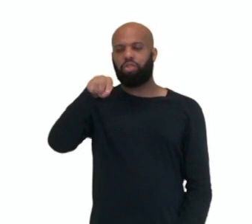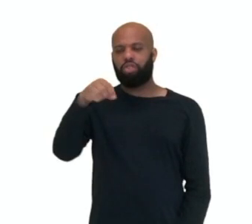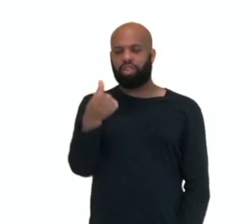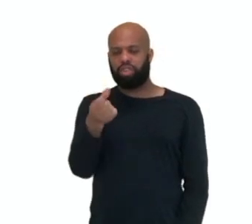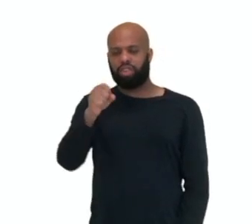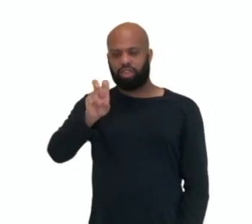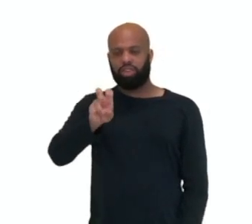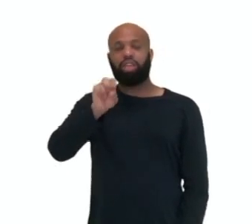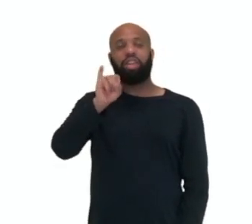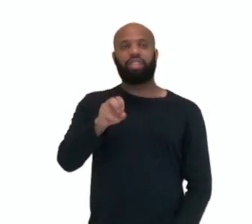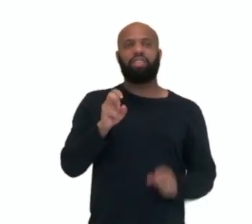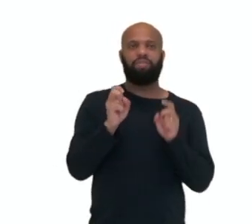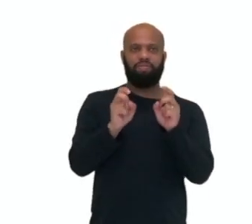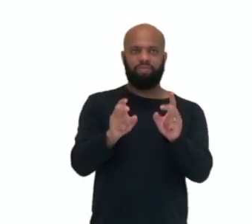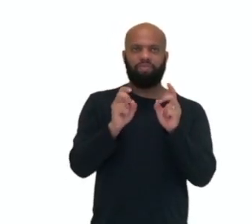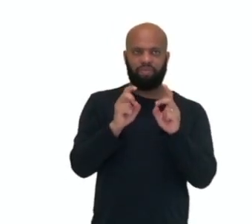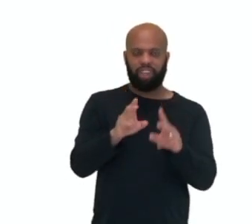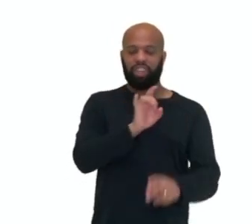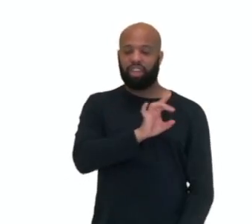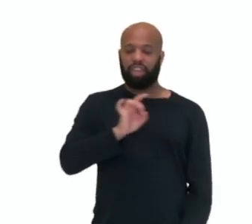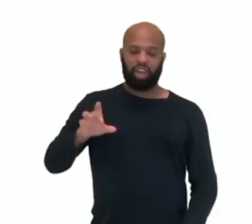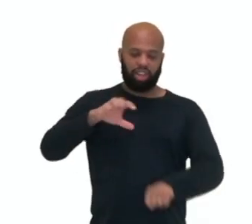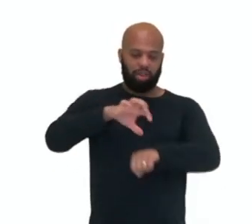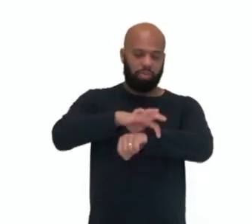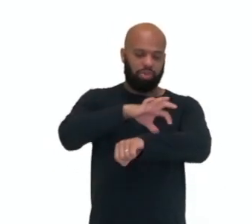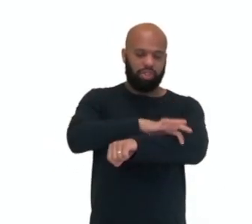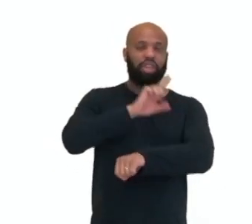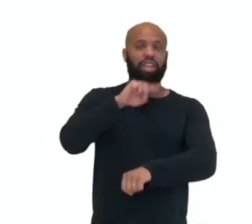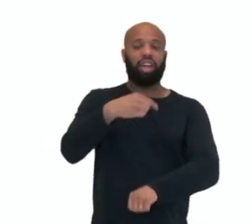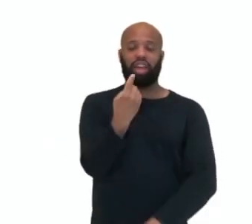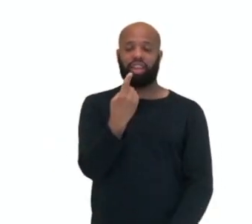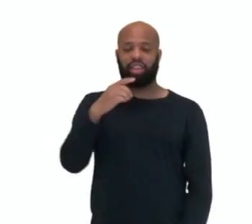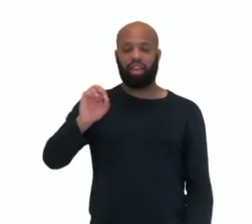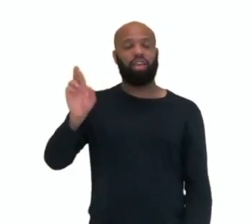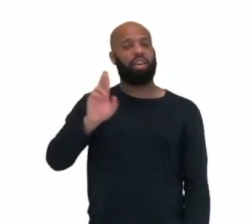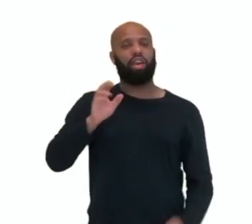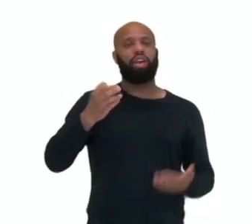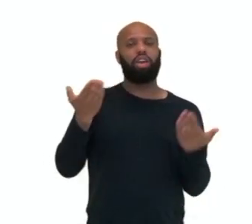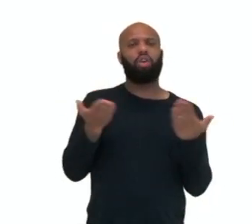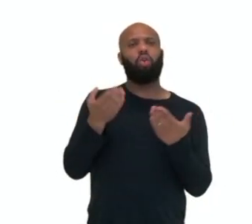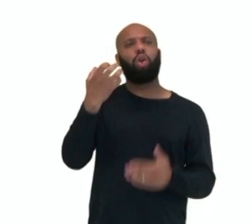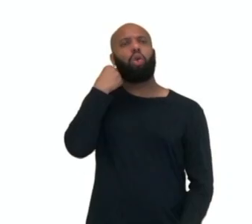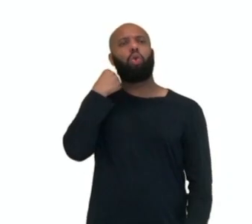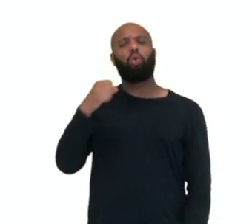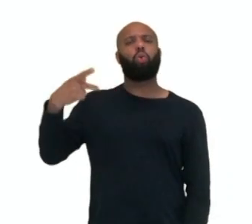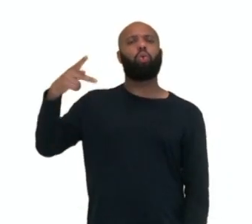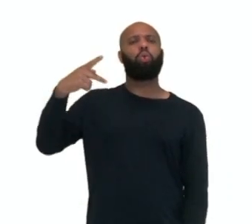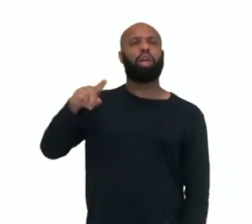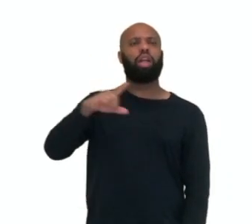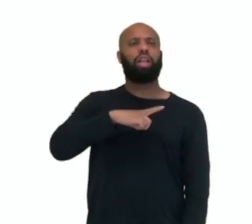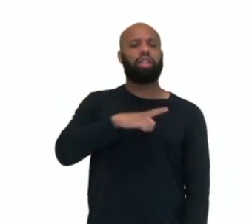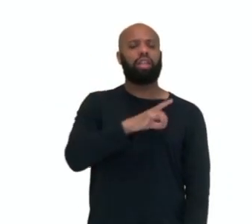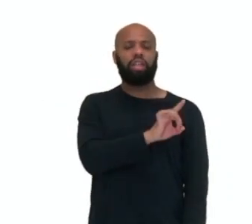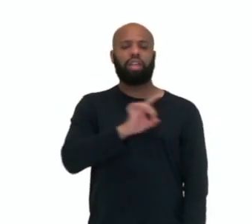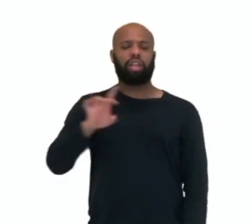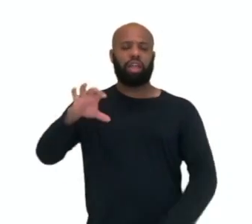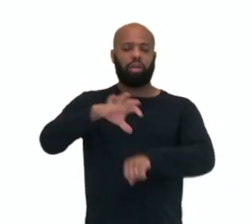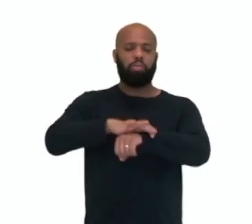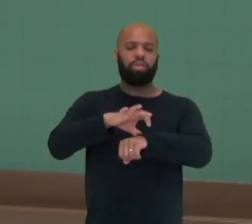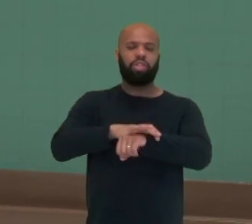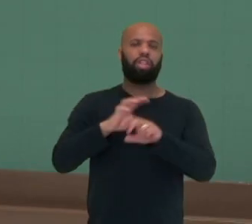ela vende cada pulseira a R$10, qual é o lucro que ela tem em cada